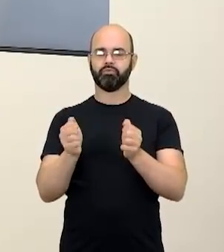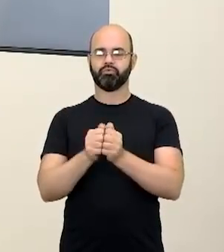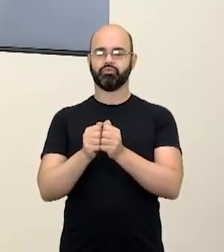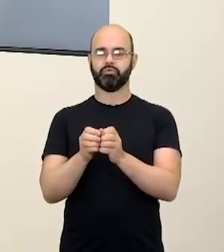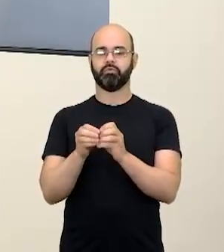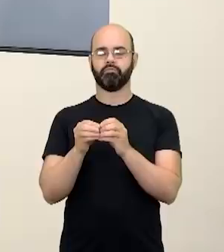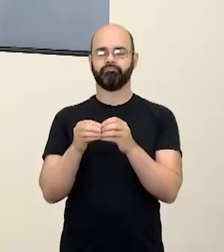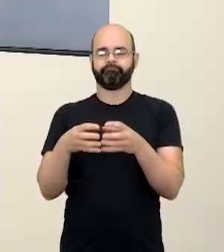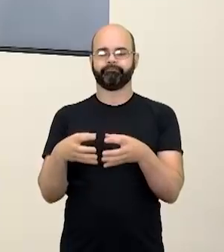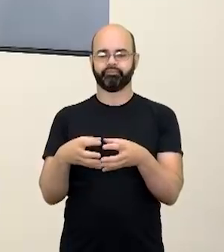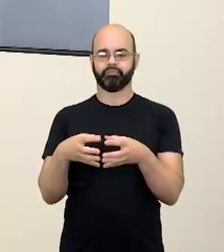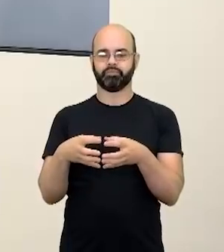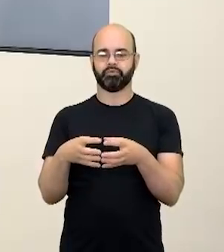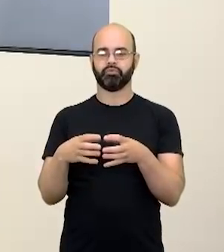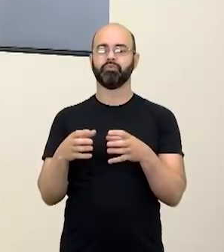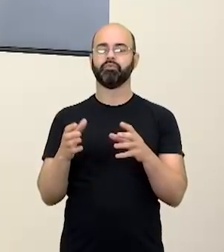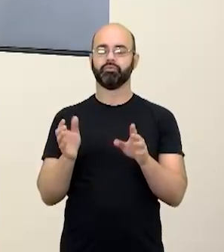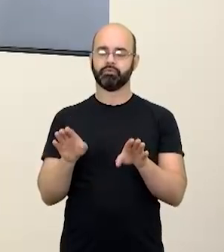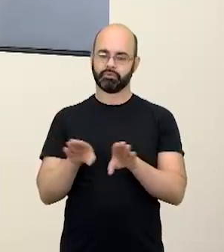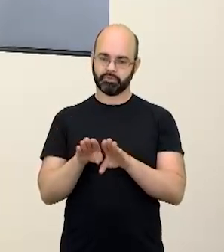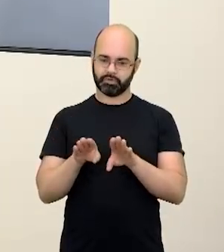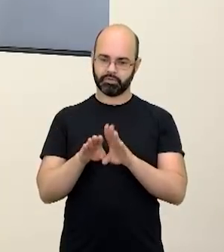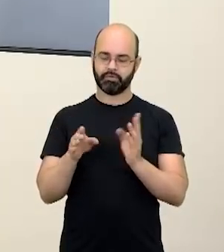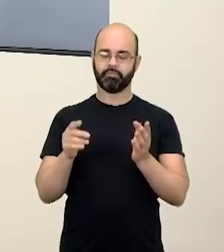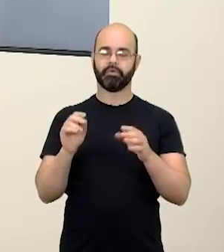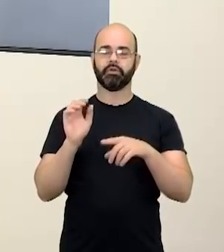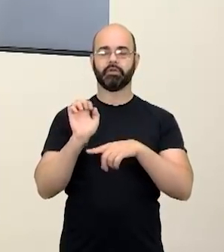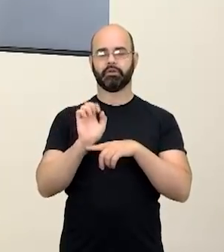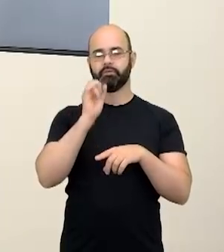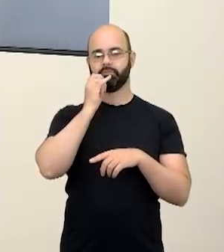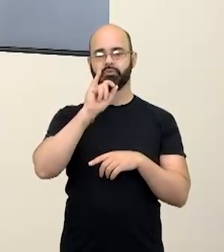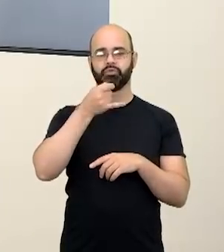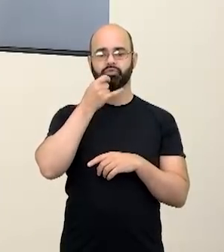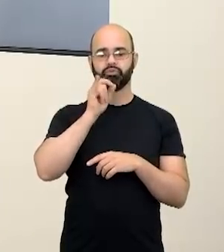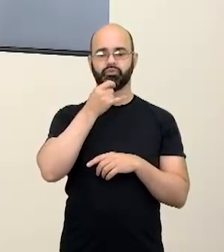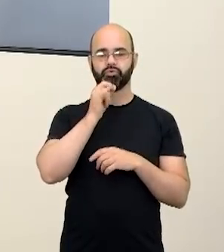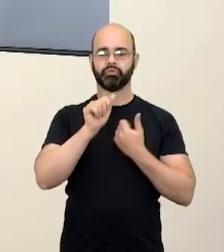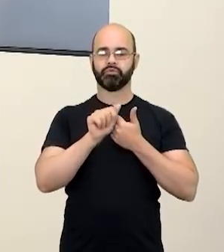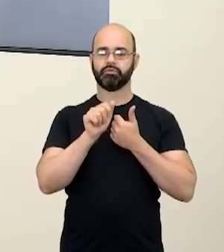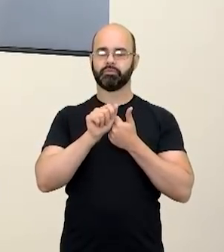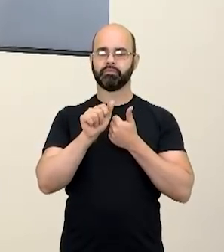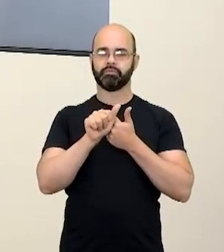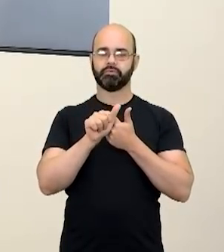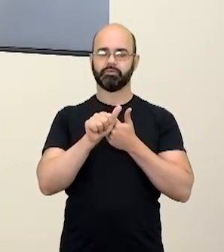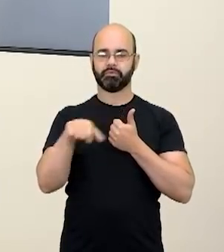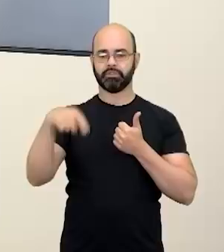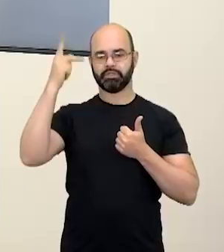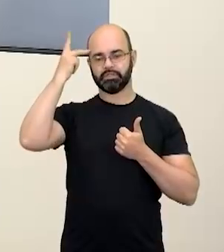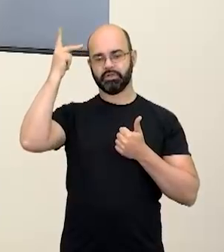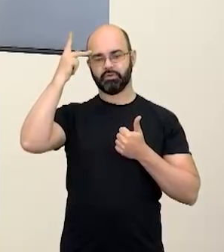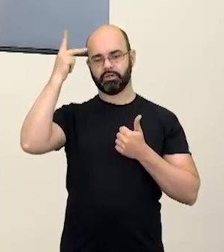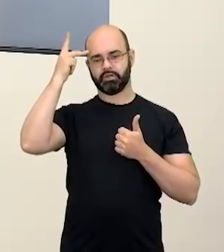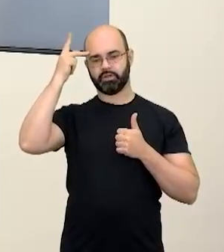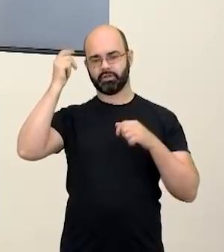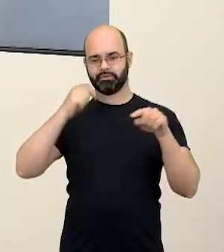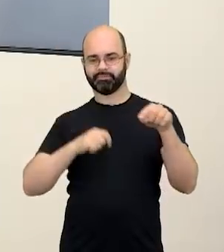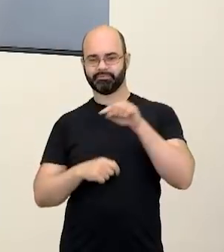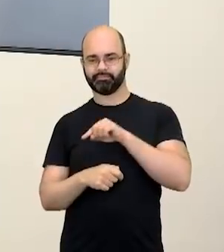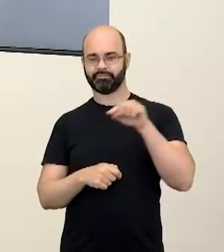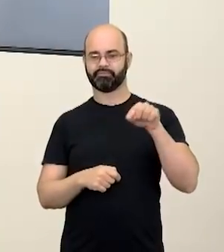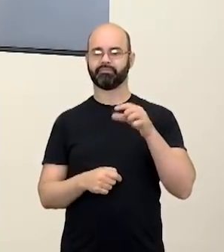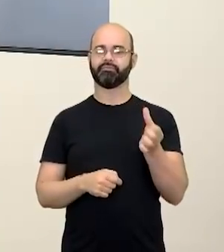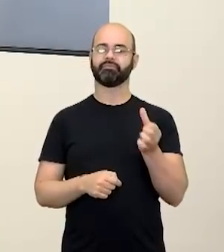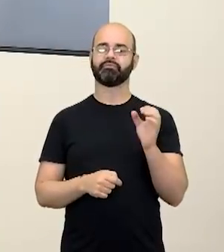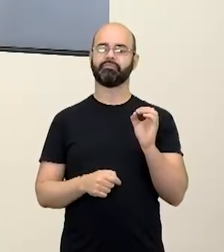perante a região e até o estado. E Jundiaí ele é muito próximo do estado da cidade de São Paulo. Está aí a